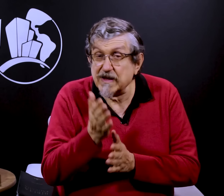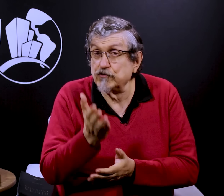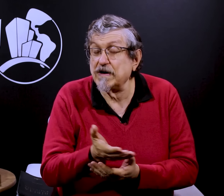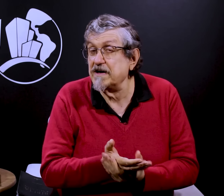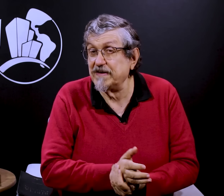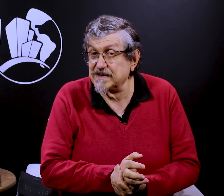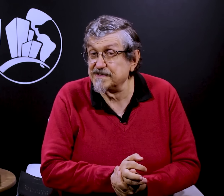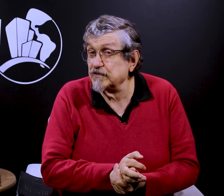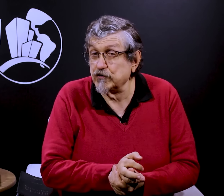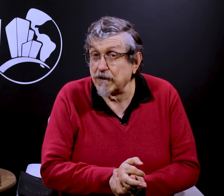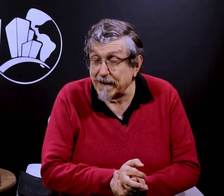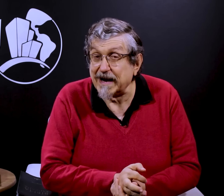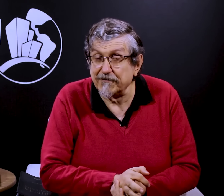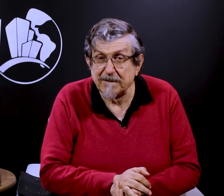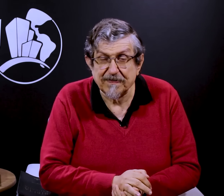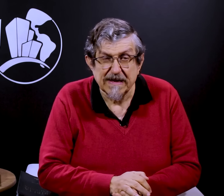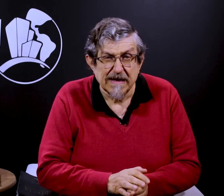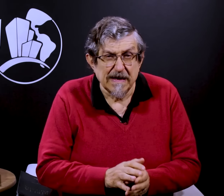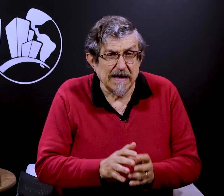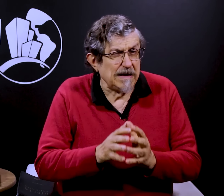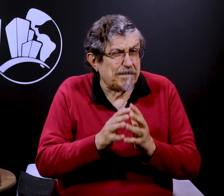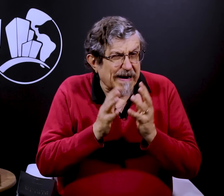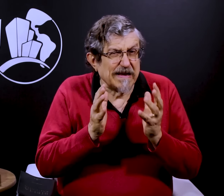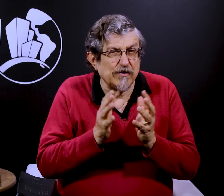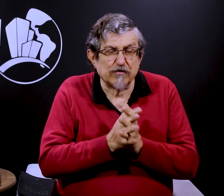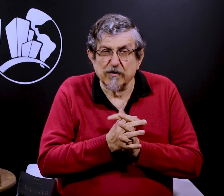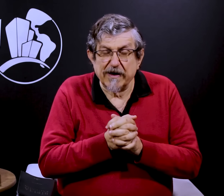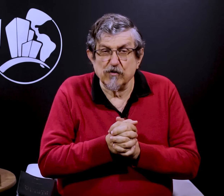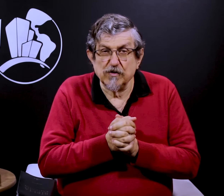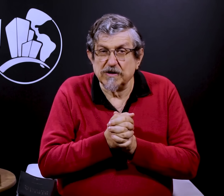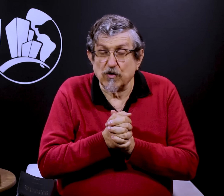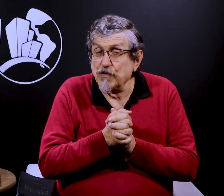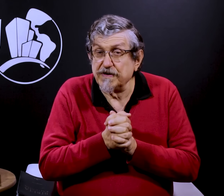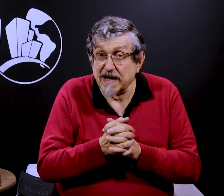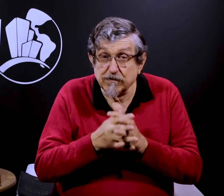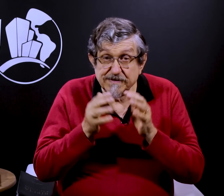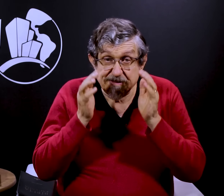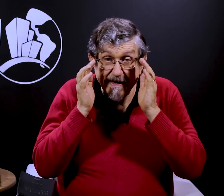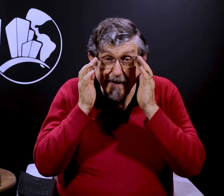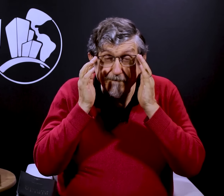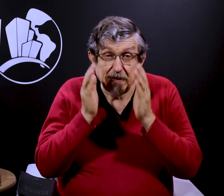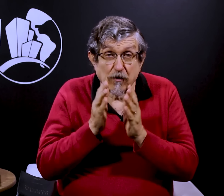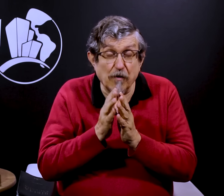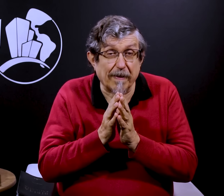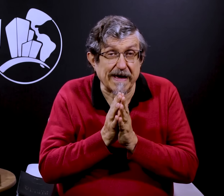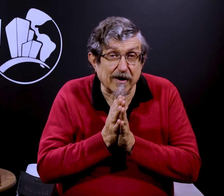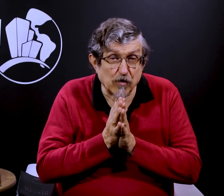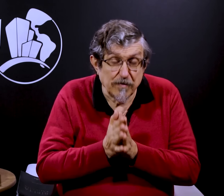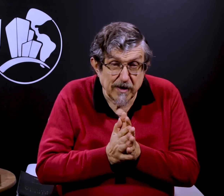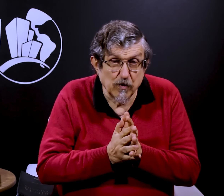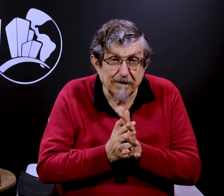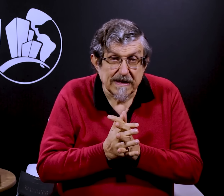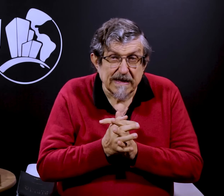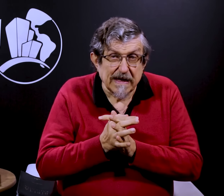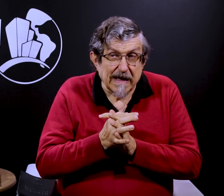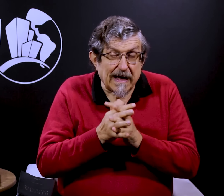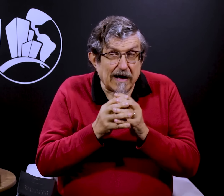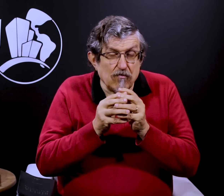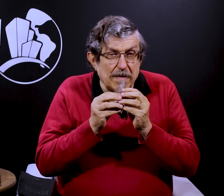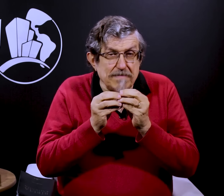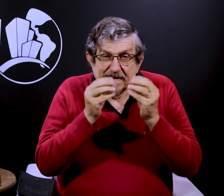bênção na sua revelação na sua palavra E para isso eu quero convidar você você a acompanhar comigo